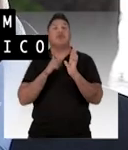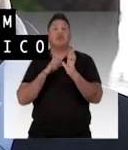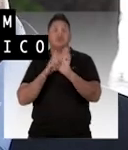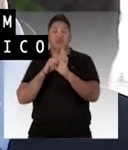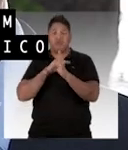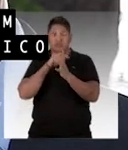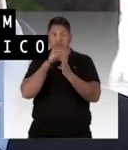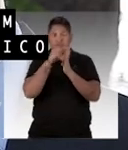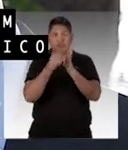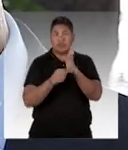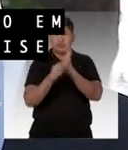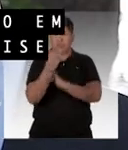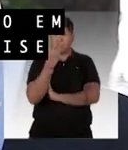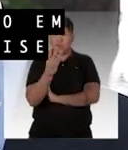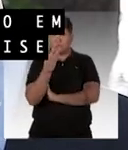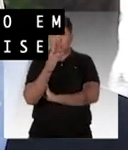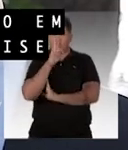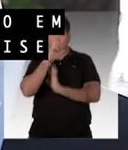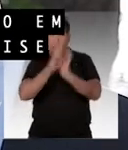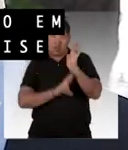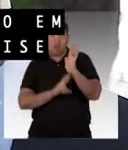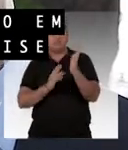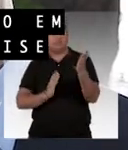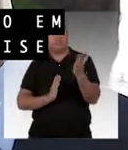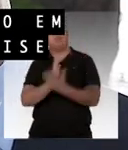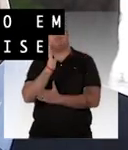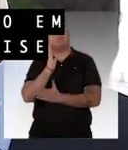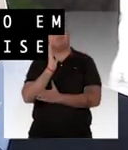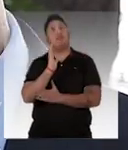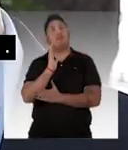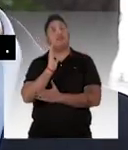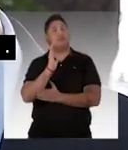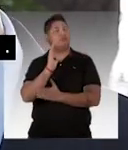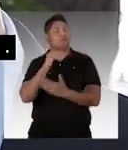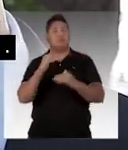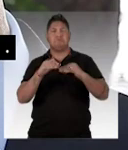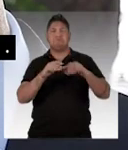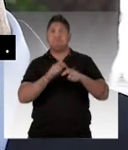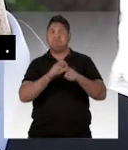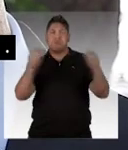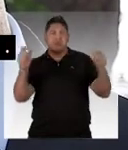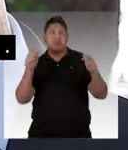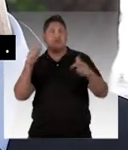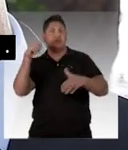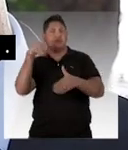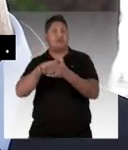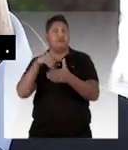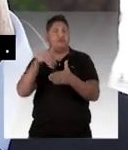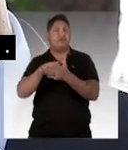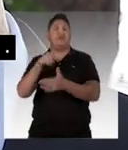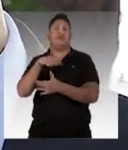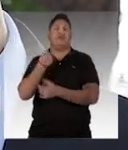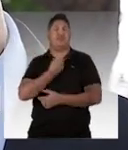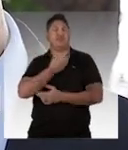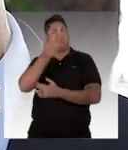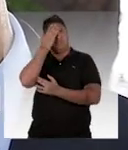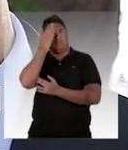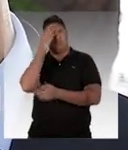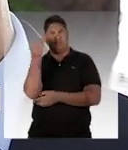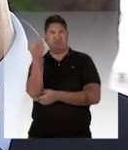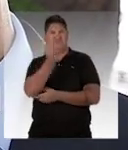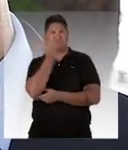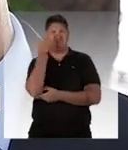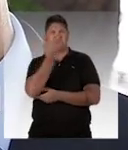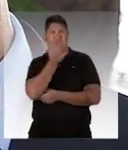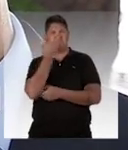histórico da entidade, foi levado em consideração a expertise da entidade e o objeto do projeto. Então ele preencheu